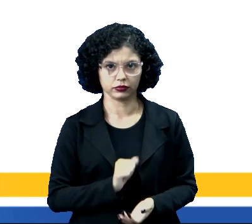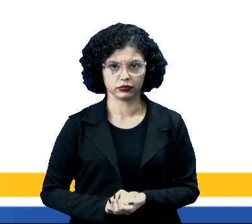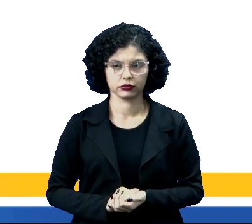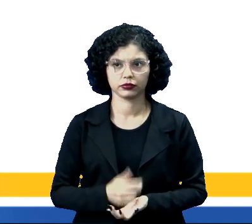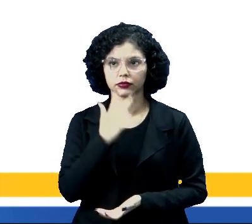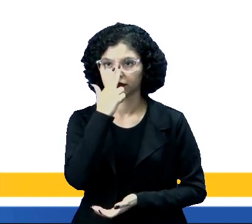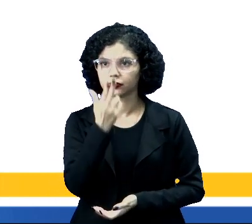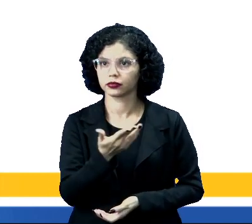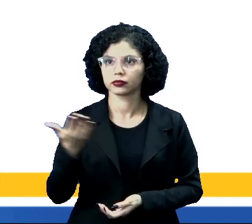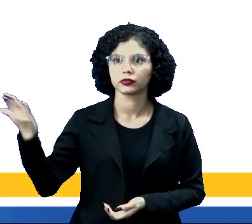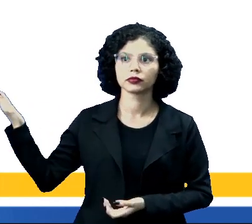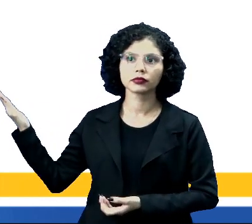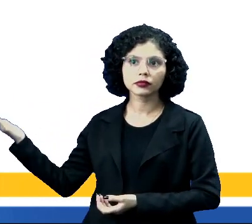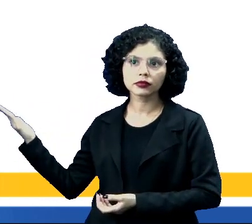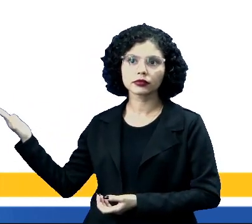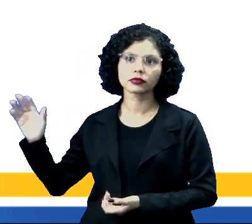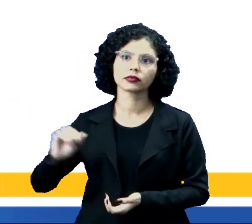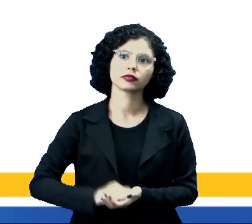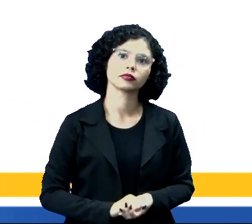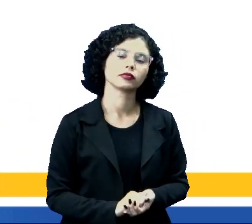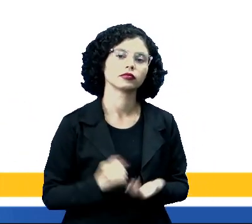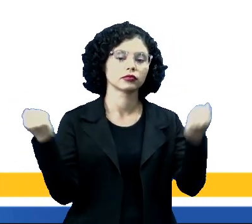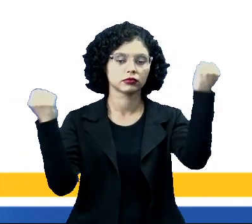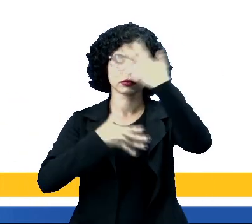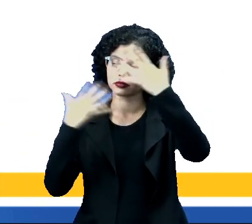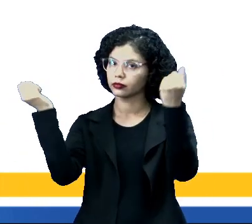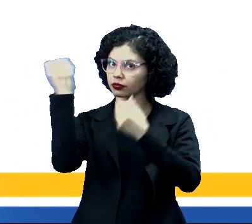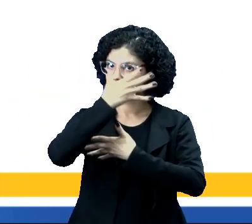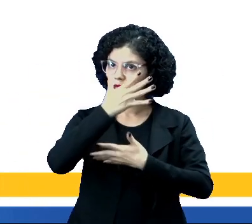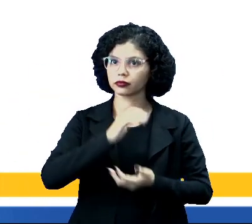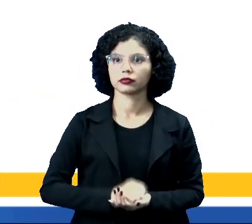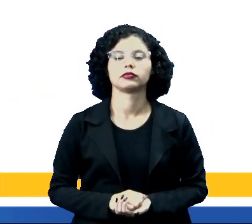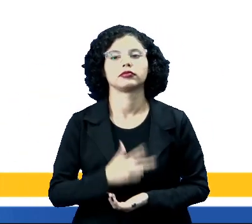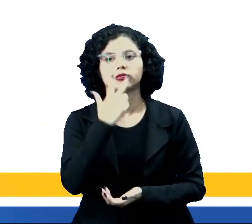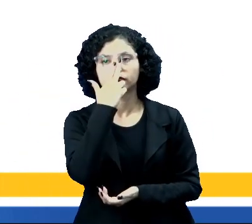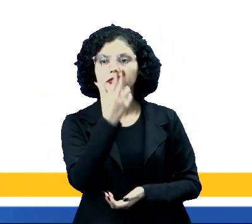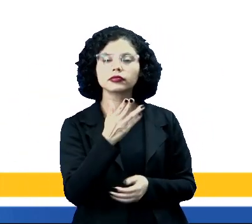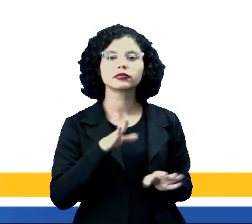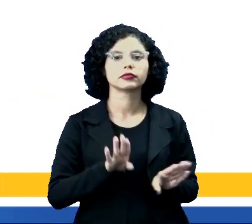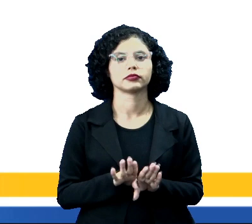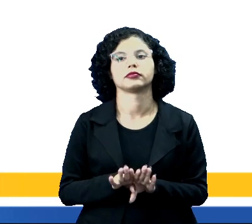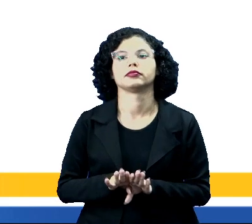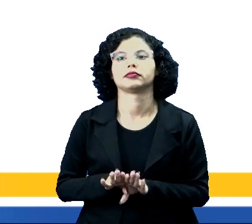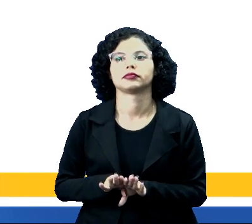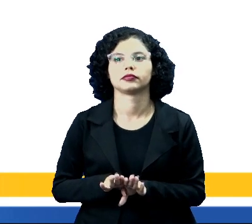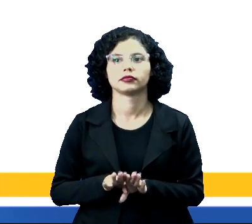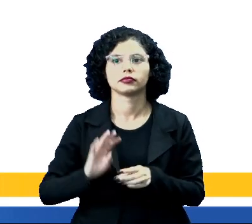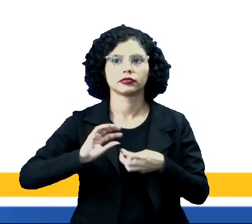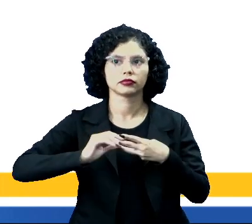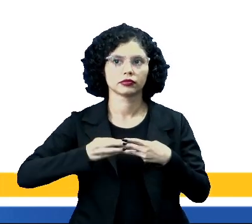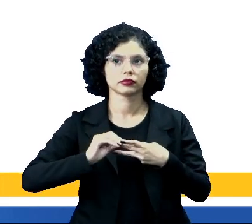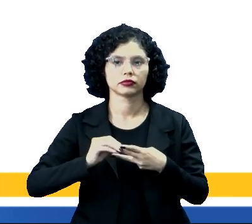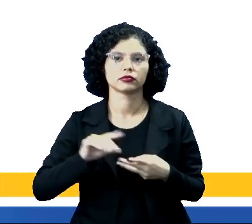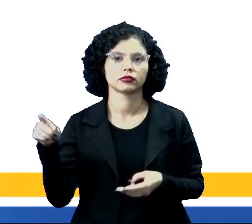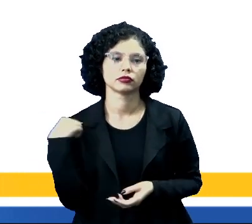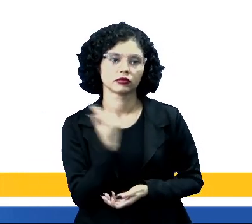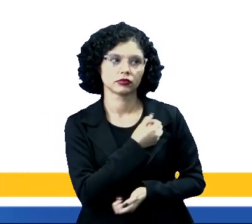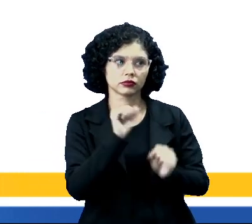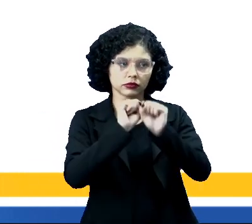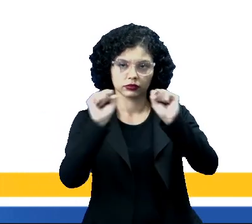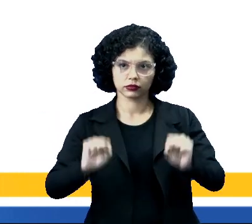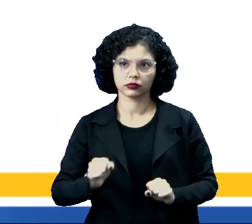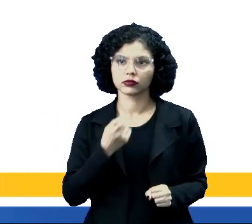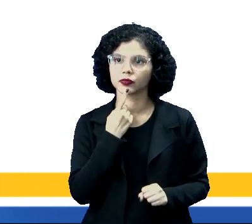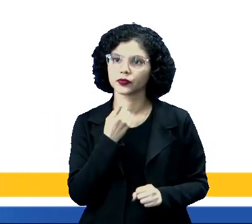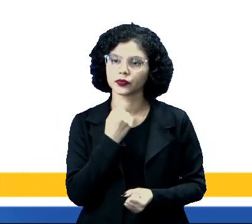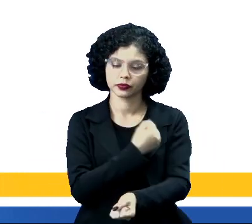está aparecendo para vocês células lá do sistema nervoso e está aparecendo aí também, por exemplo, células que compõem o nosso sistema